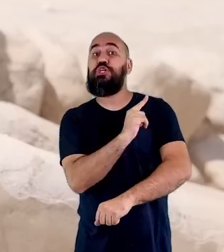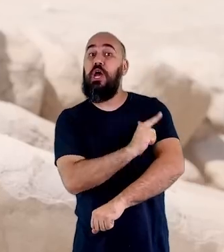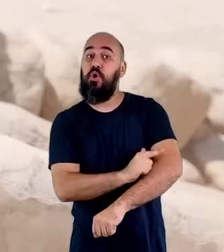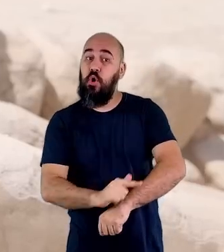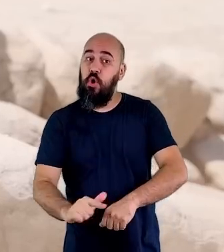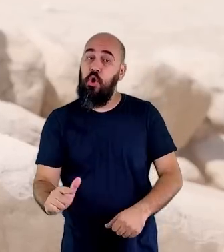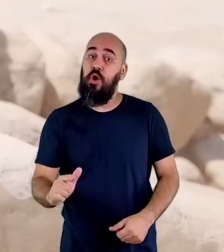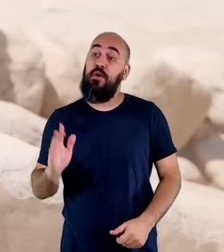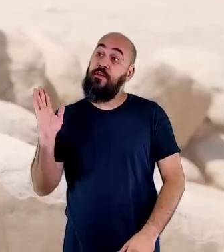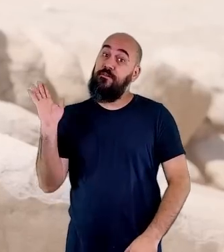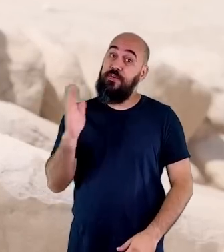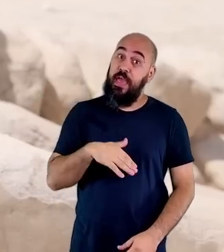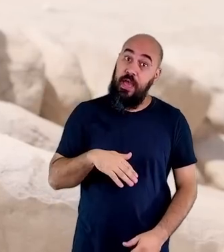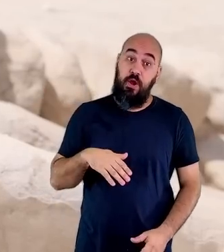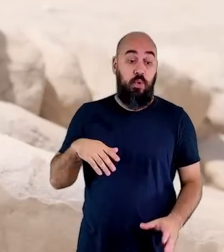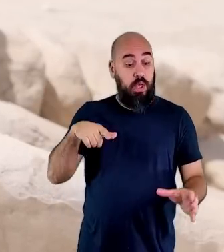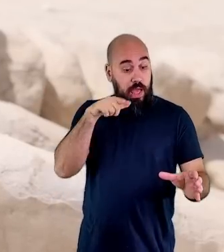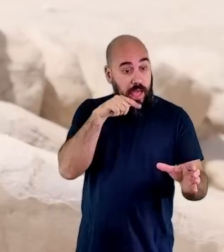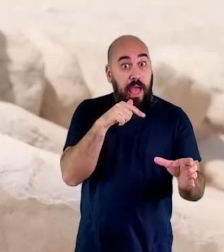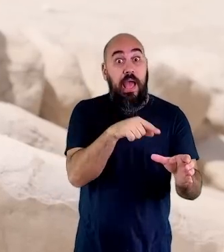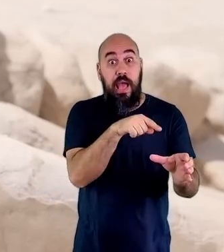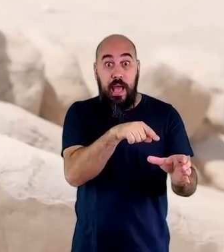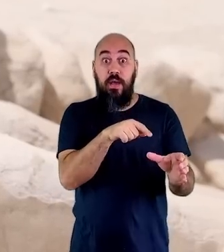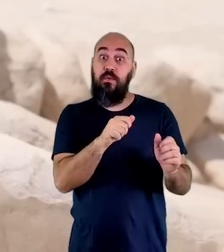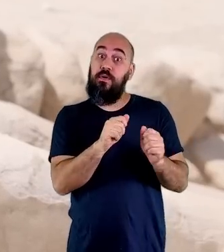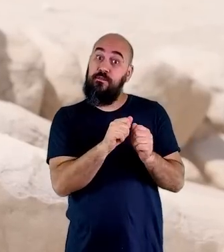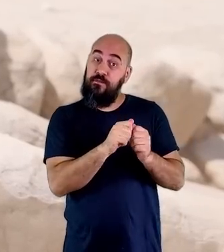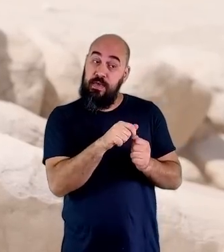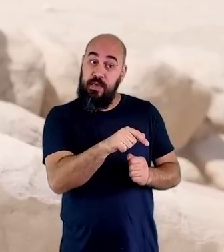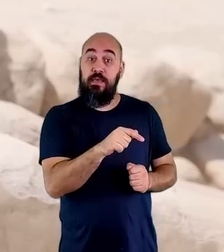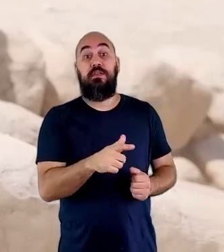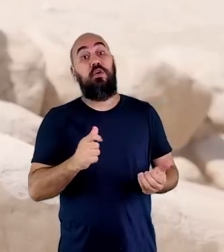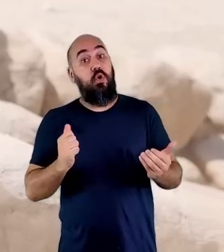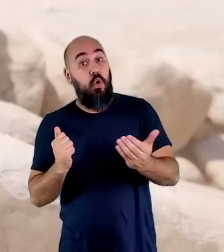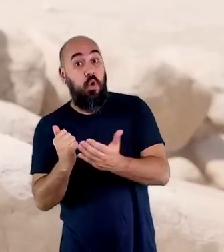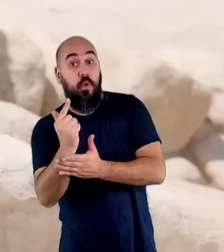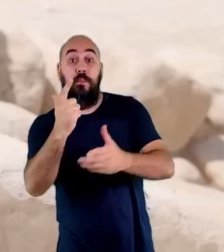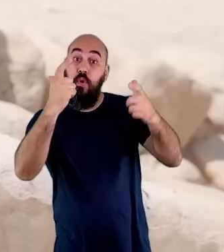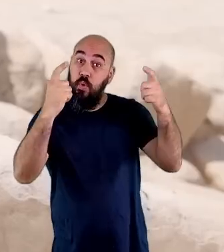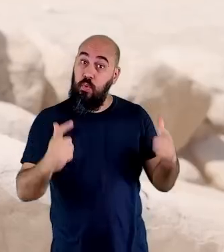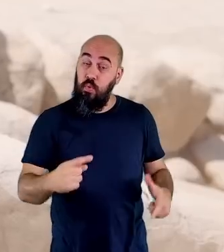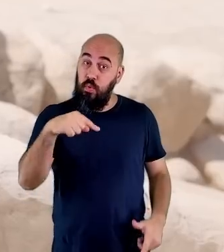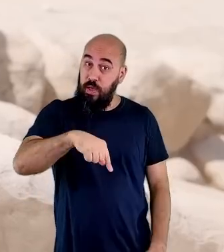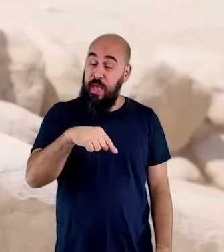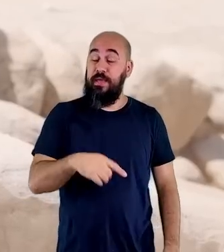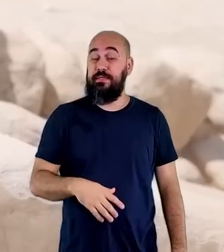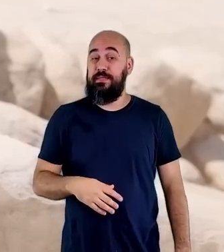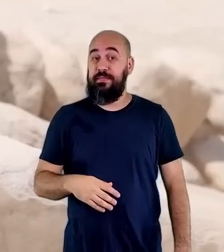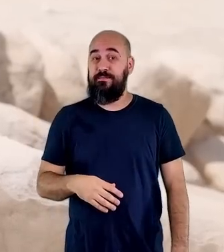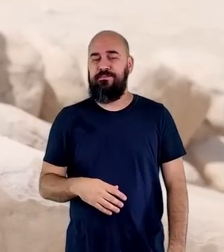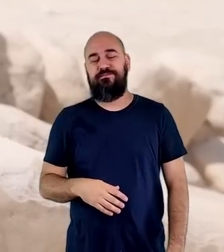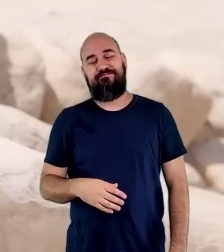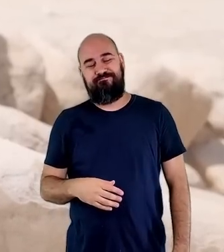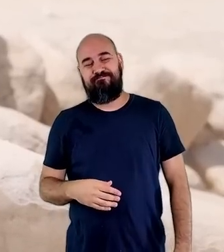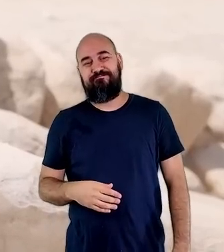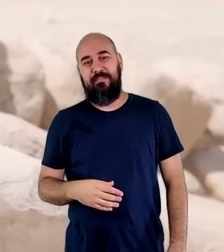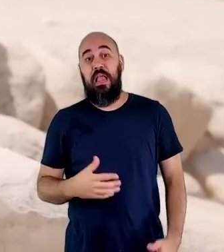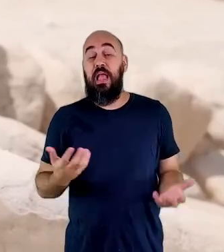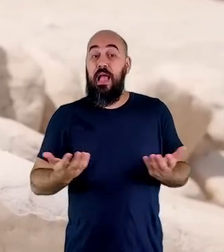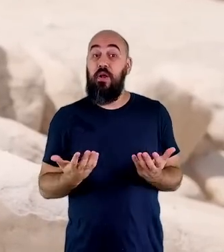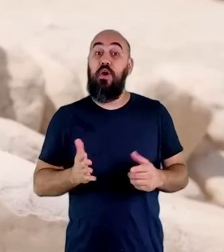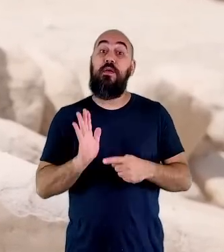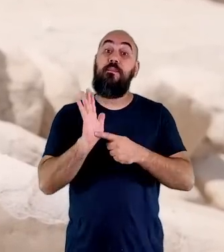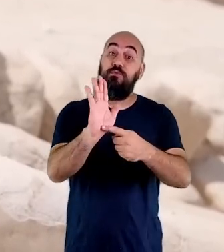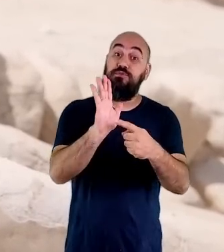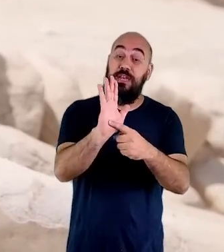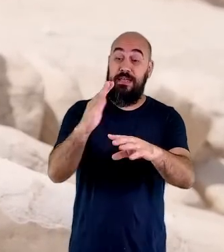um poço fazer um acordo e depois acabaram comprando uma propriedade. Agora eu vou mostrar para você os restos da cidade